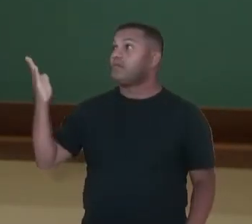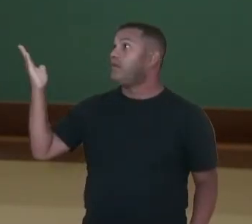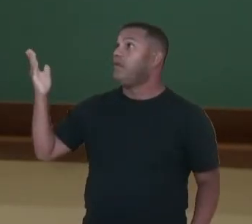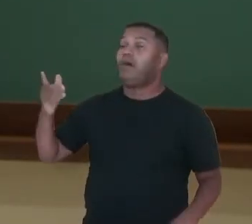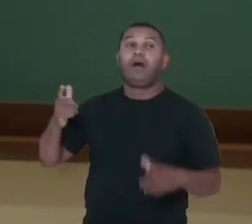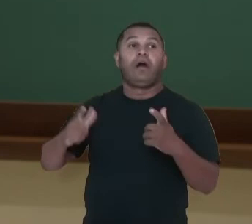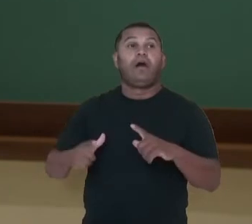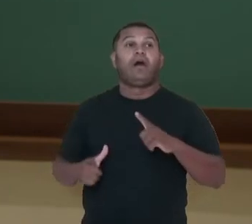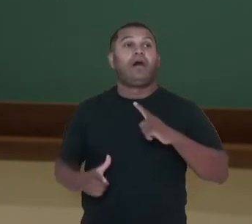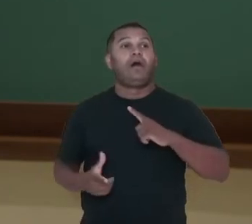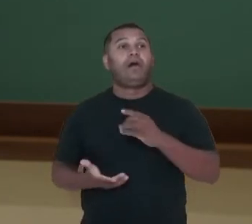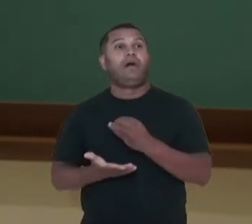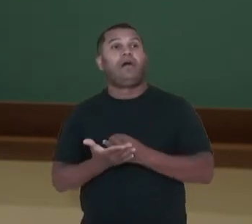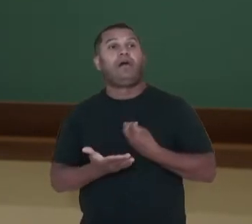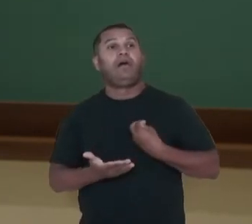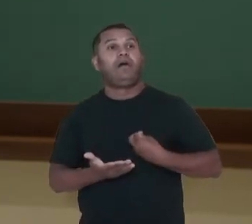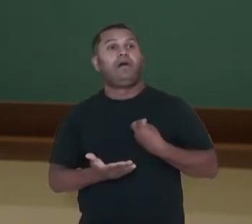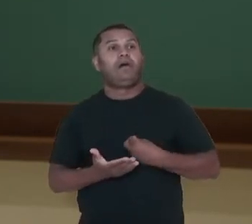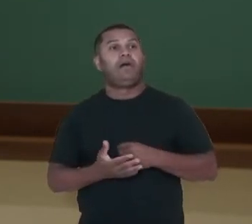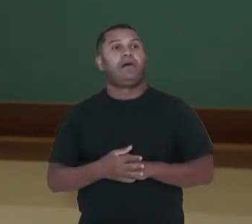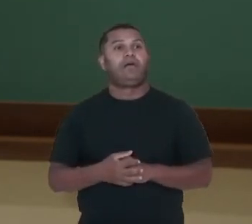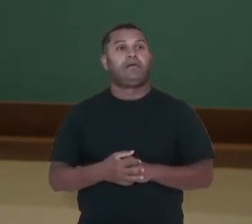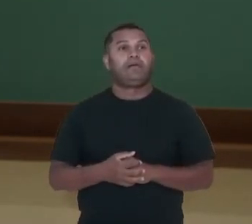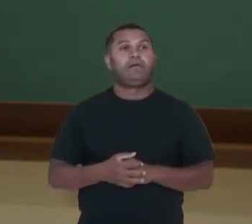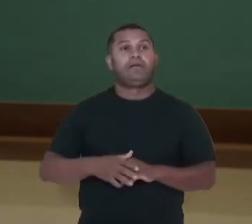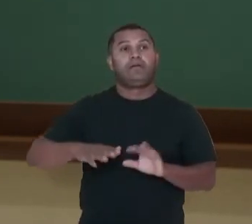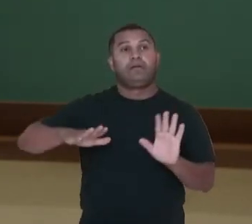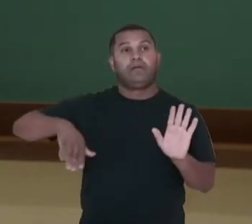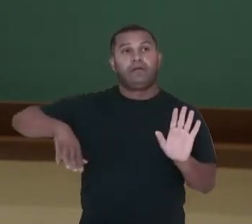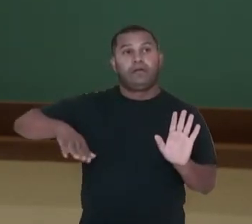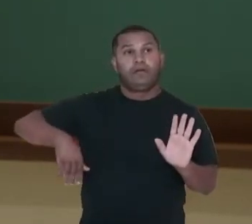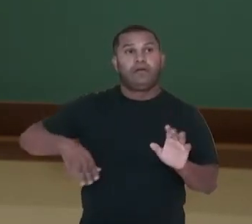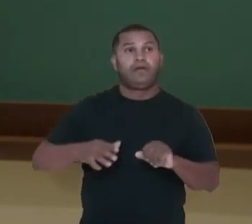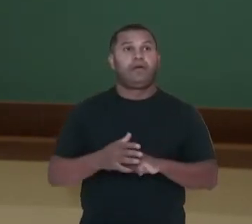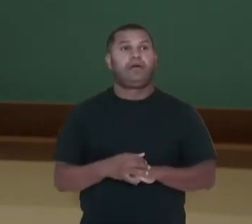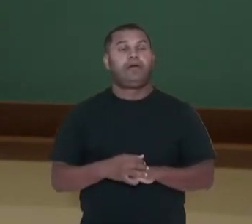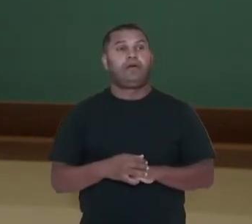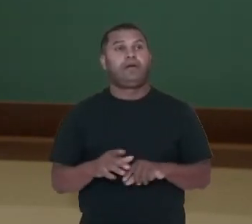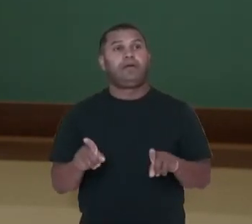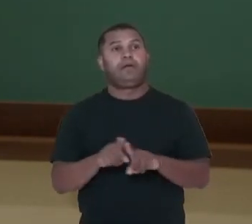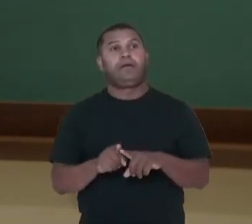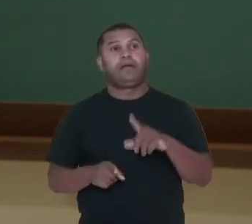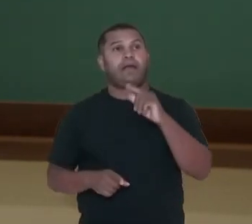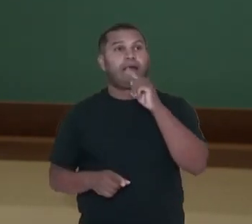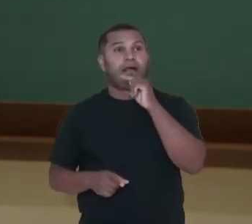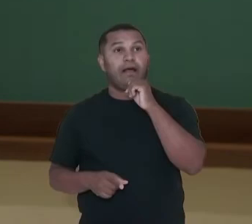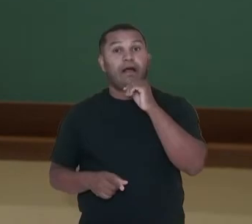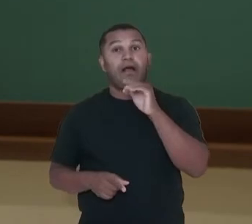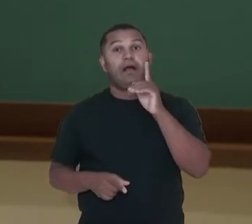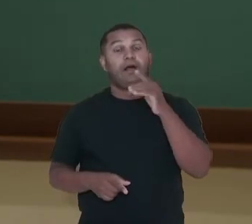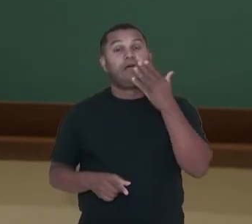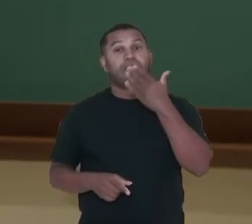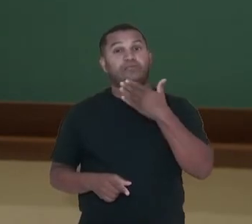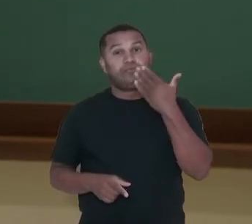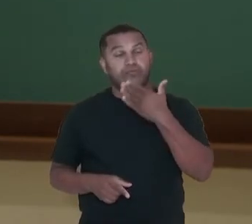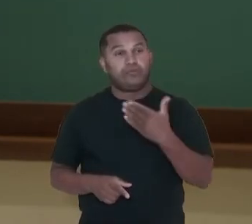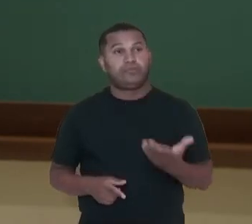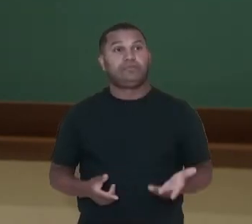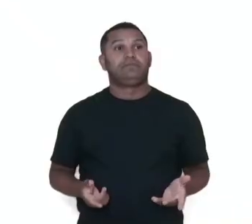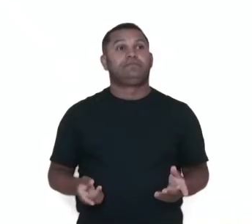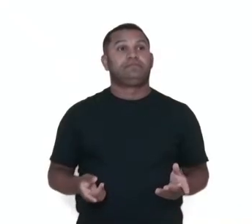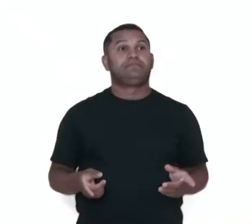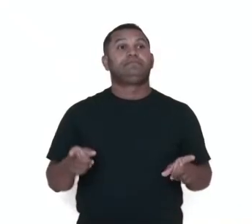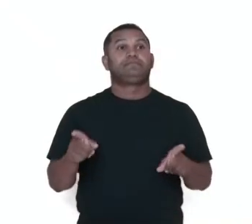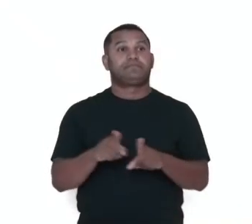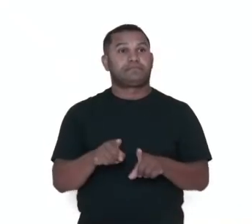onde, professora? Onde mesmo que eles vivem? Mar. Podem viver também em água doce e solo úmido e